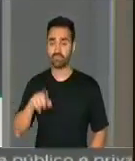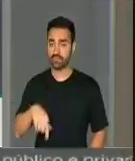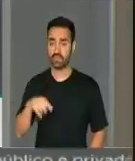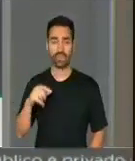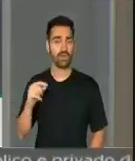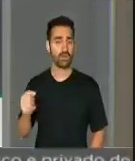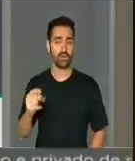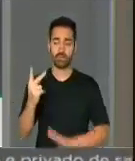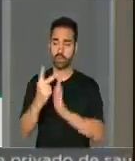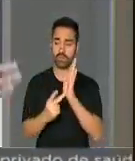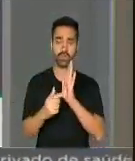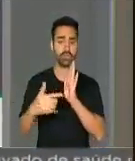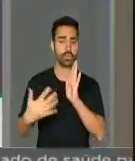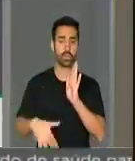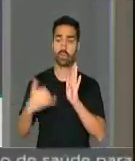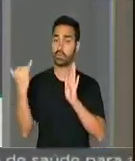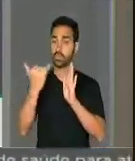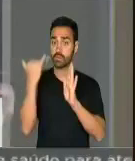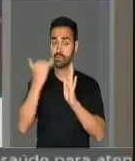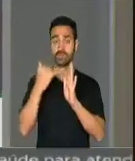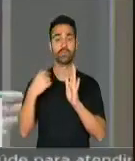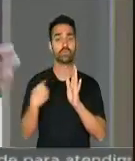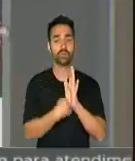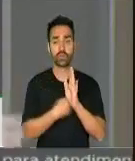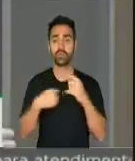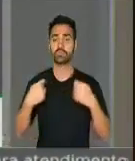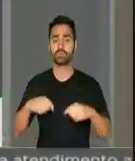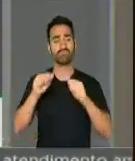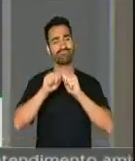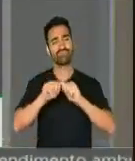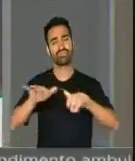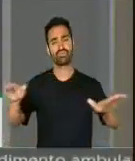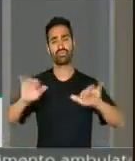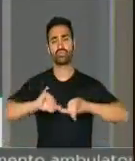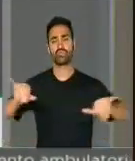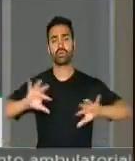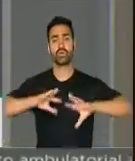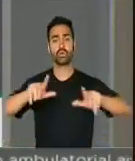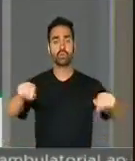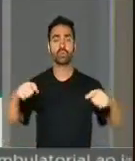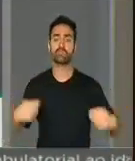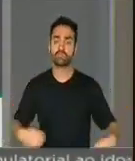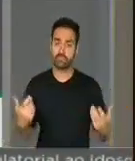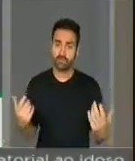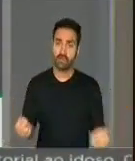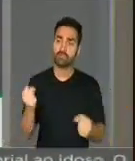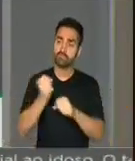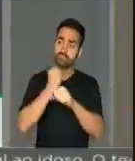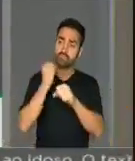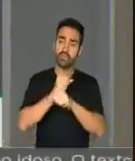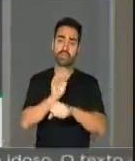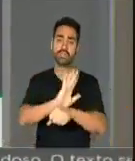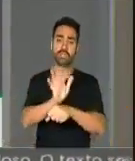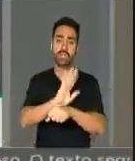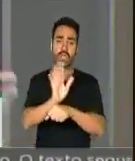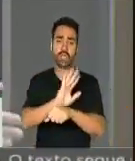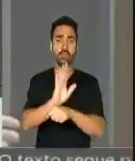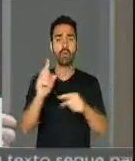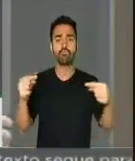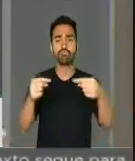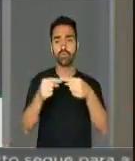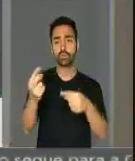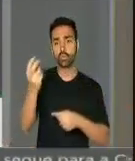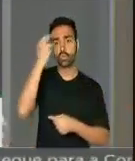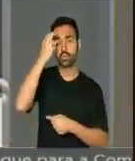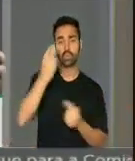importante para que a gente possa levar os rincões do Brasil, salas de cinema, oferecendo cultura à nossa